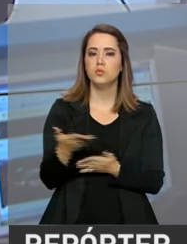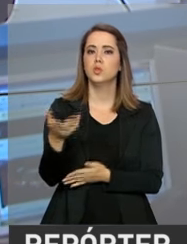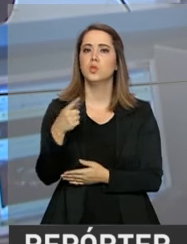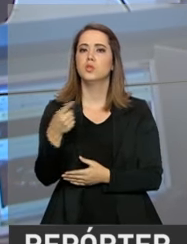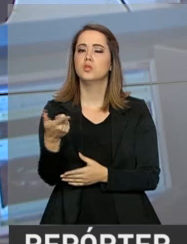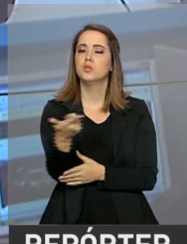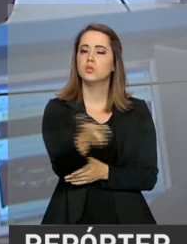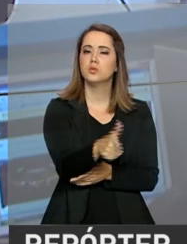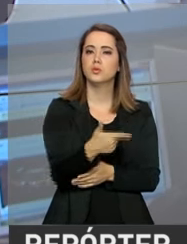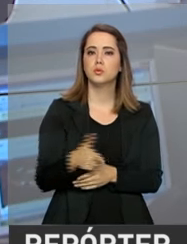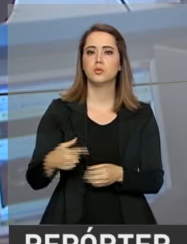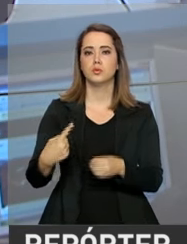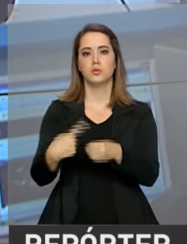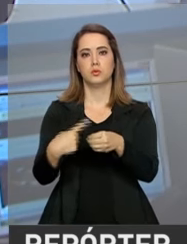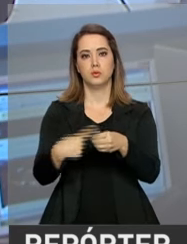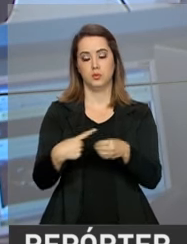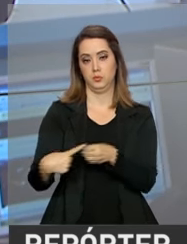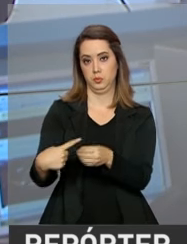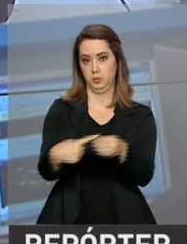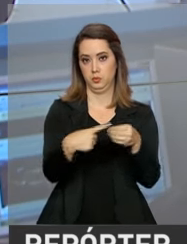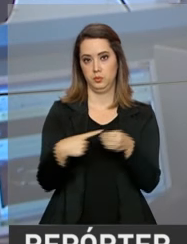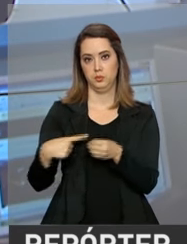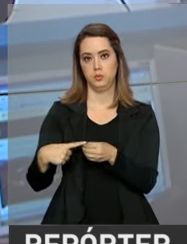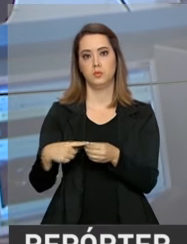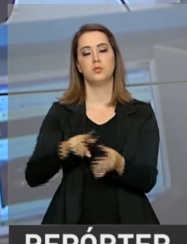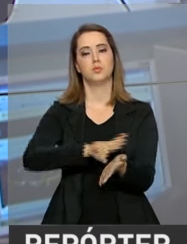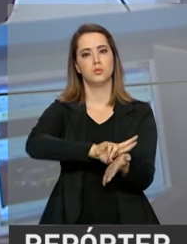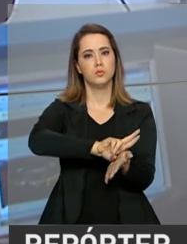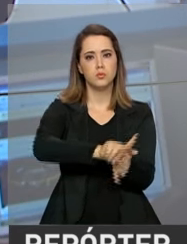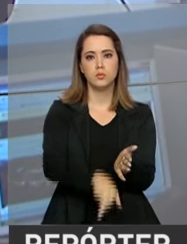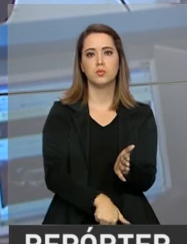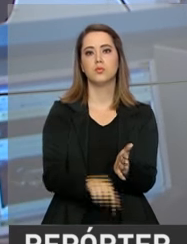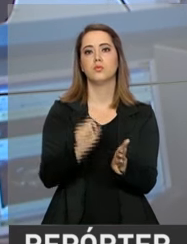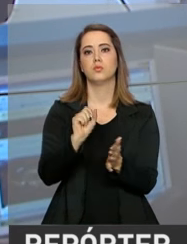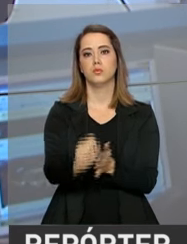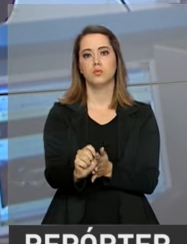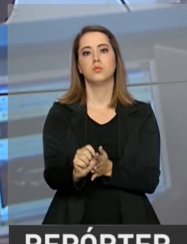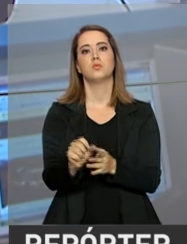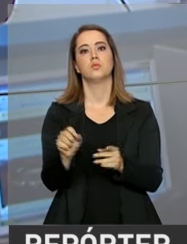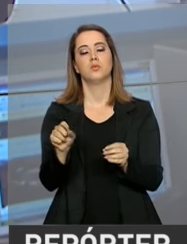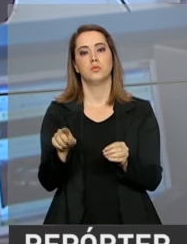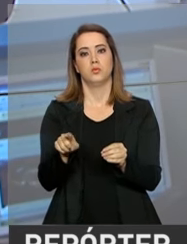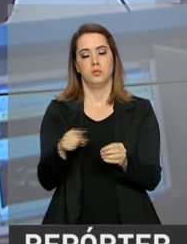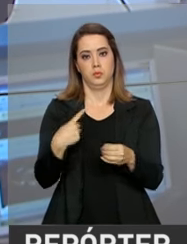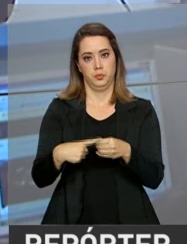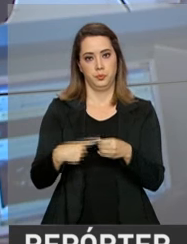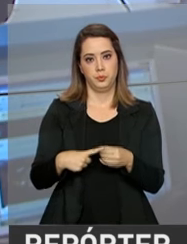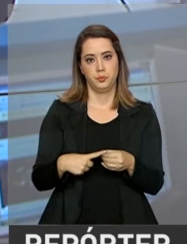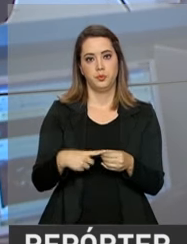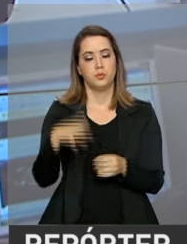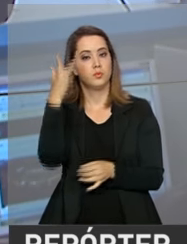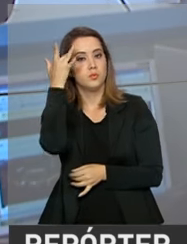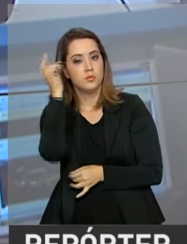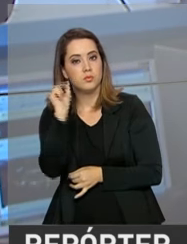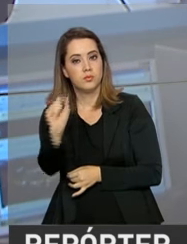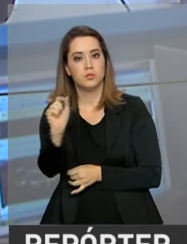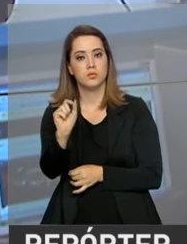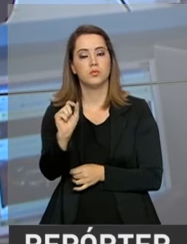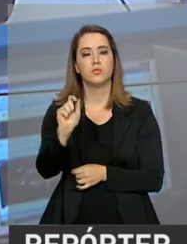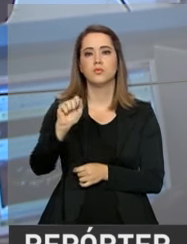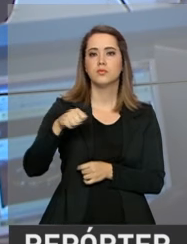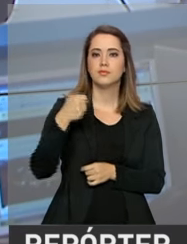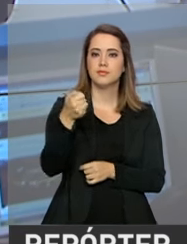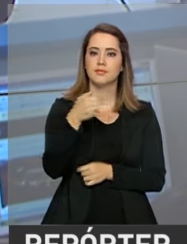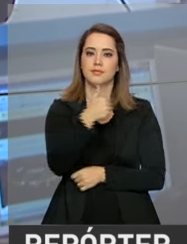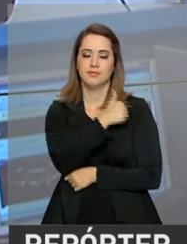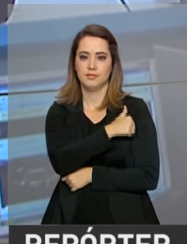rio das ostras búzios são pedro d aldeia iguaba grande araruama arraial do cabo e cabo frio amanhã é um símbolo dos jogos